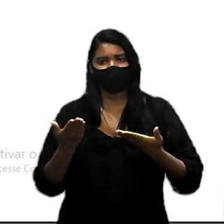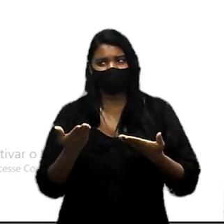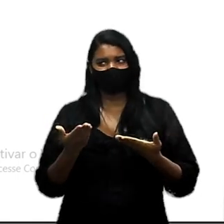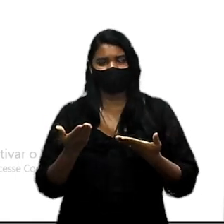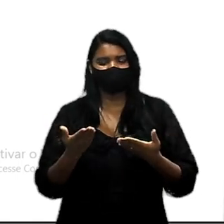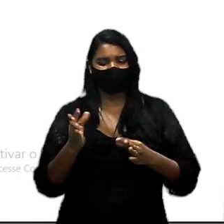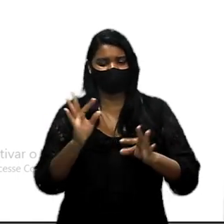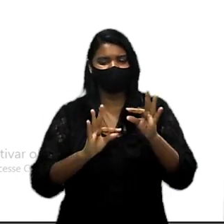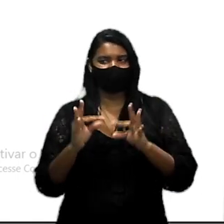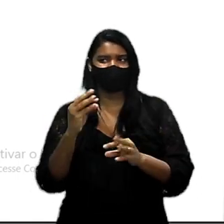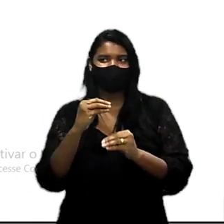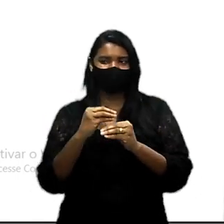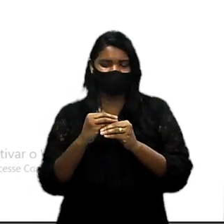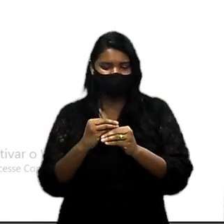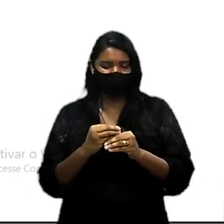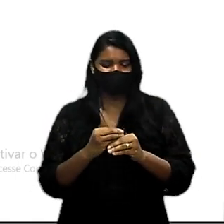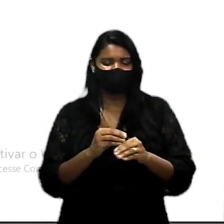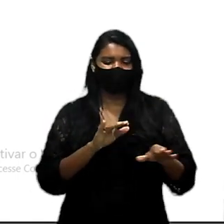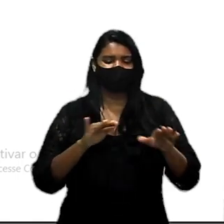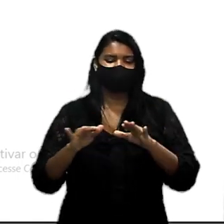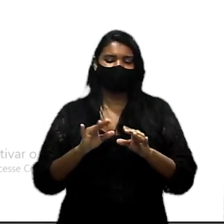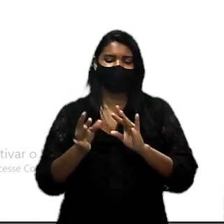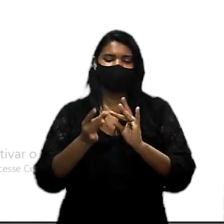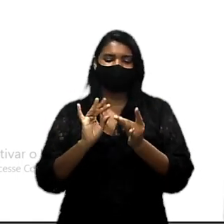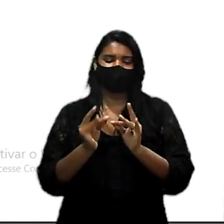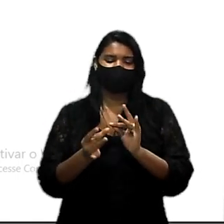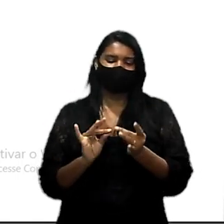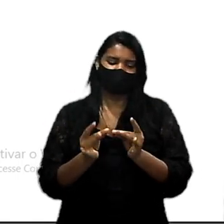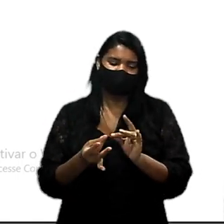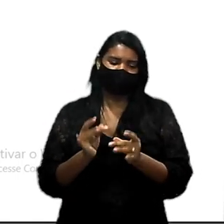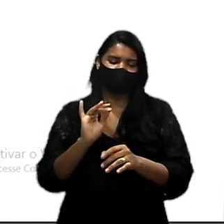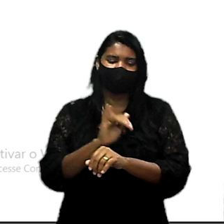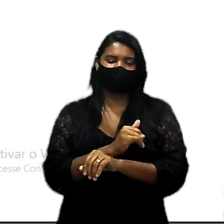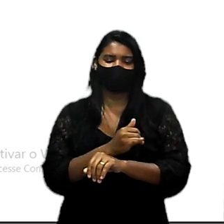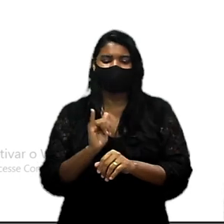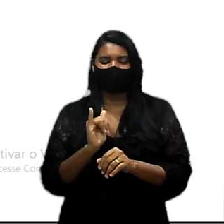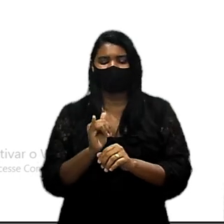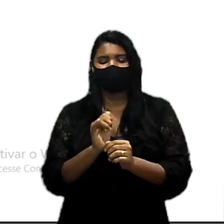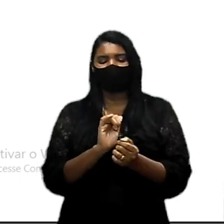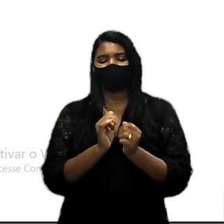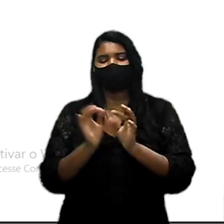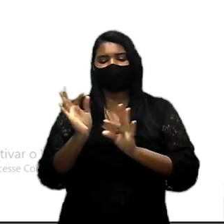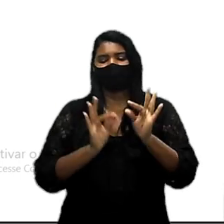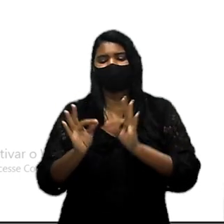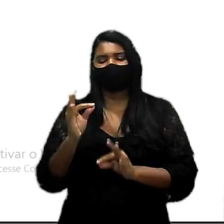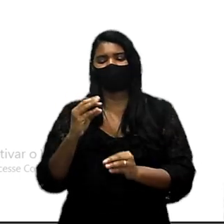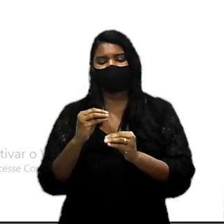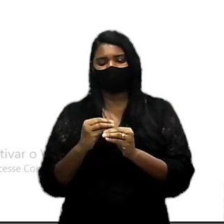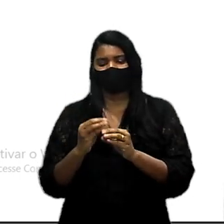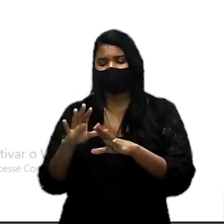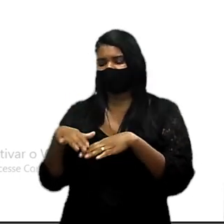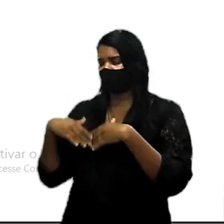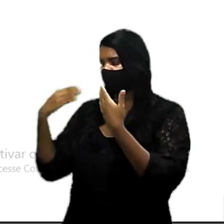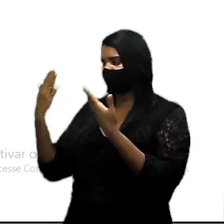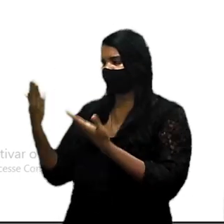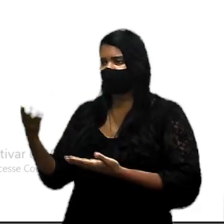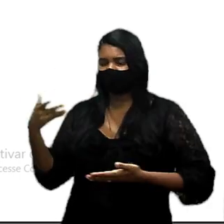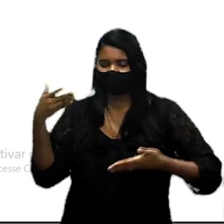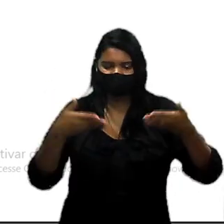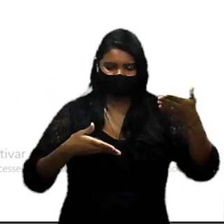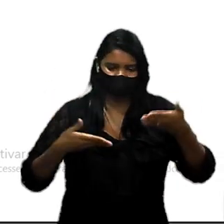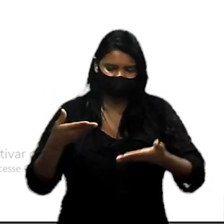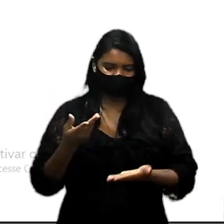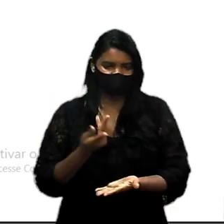extremamente movimentado, dinâmico e claro que as organizações fazem parte dentro